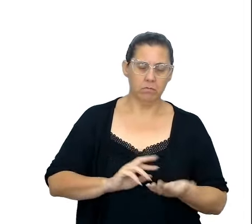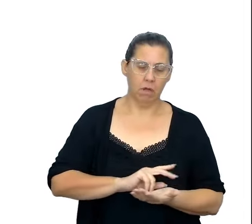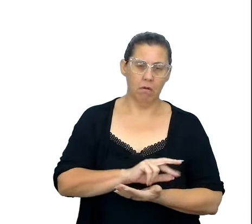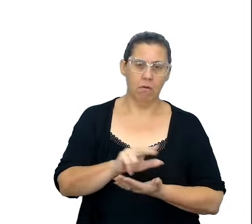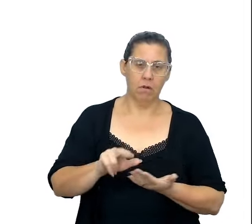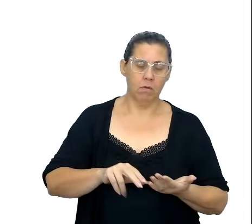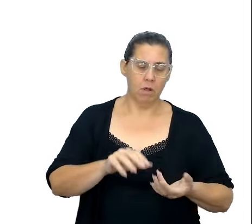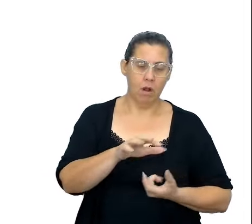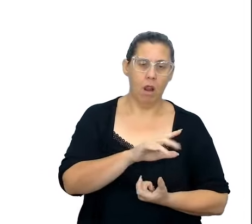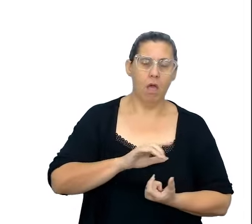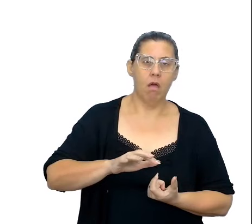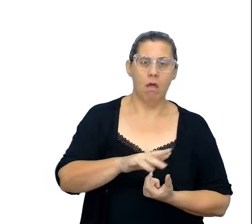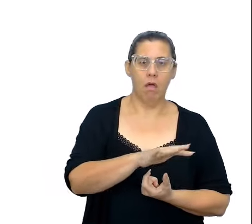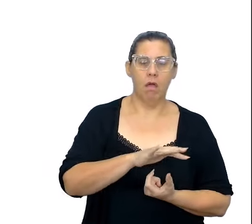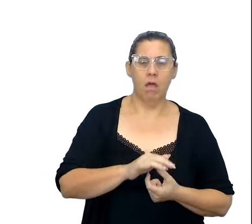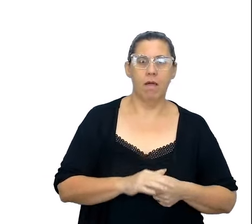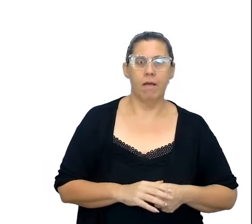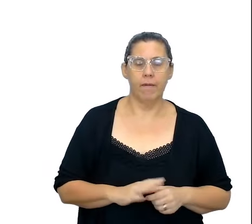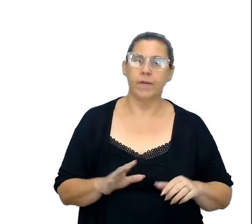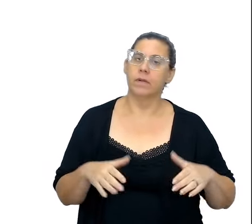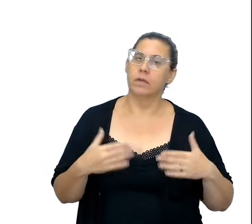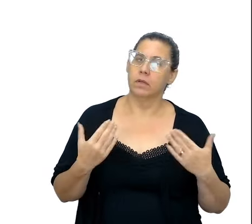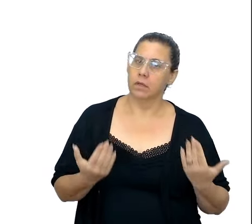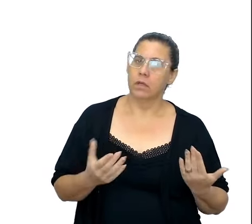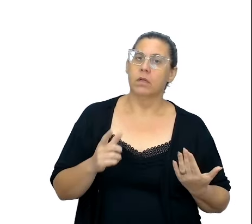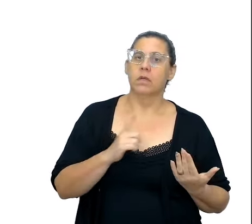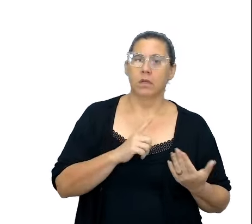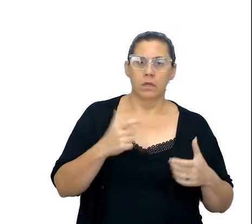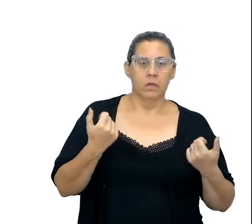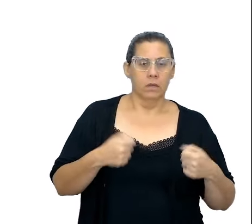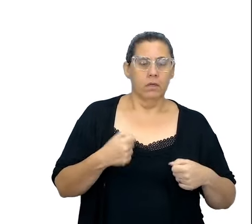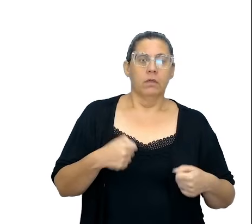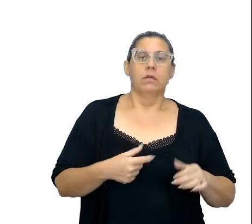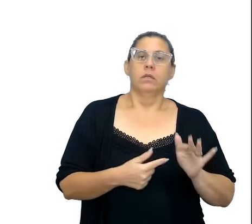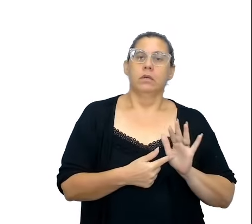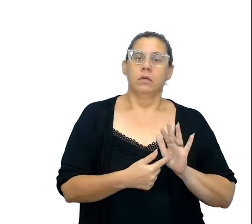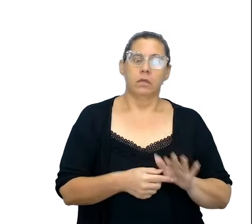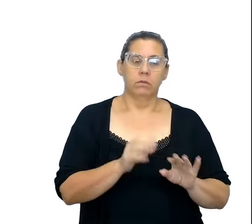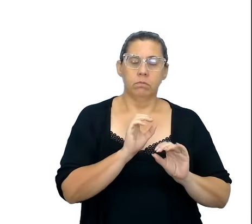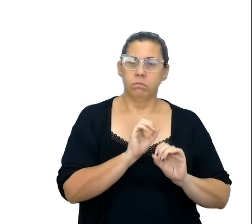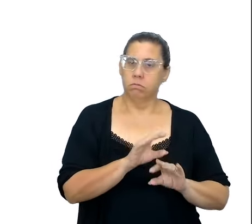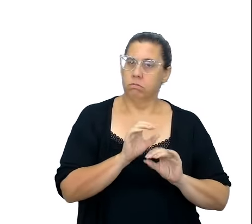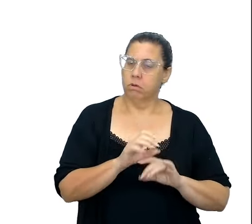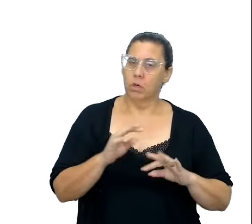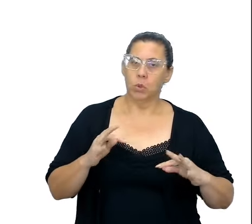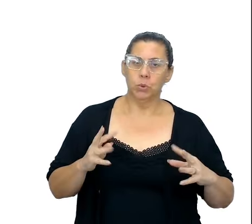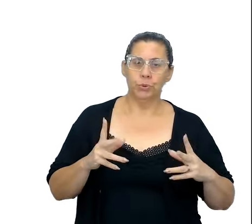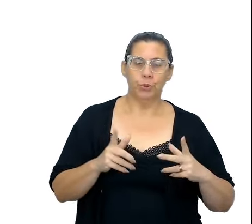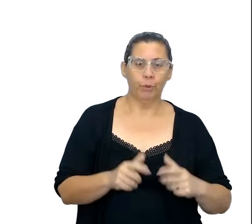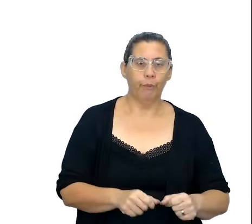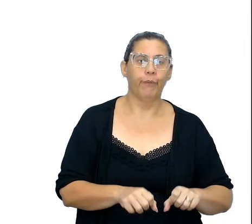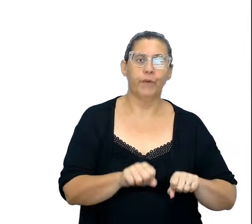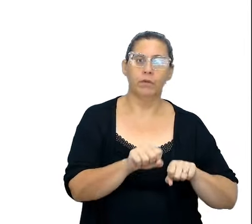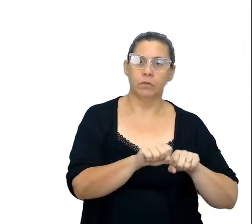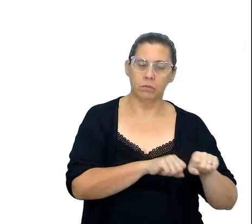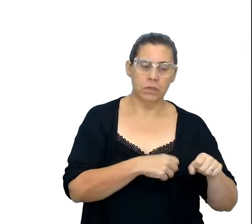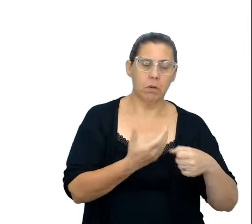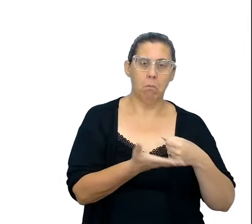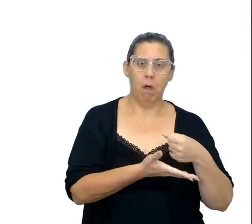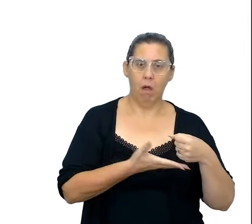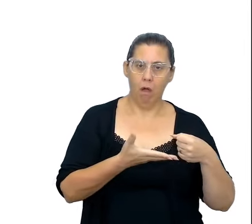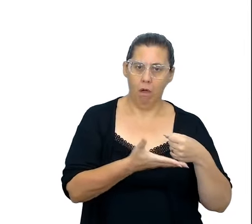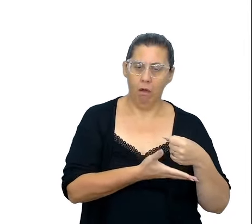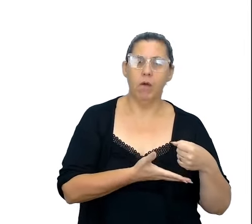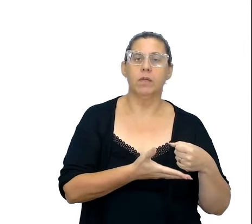diversificadas de letramento. Então, existe a necessidade de se trabalhar durante toda aí essa formação, né, da educação básica